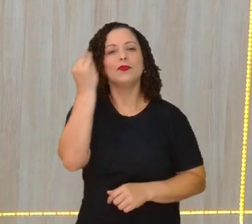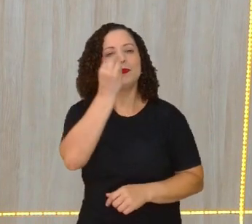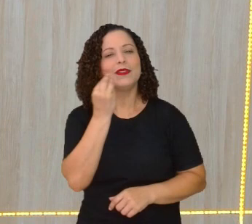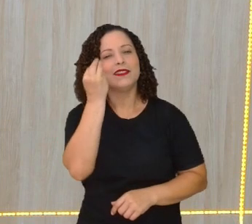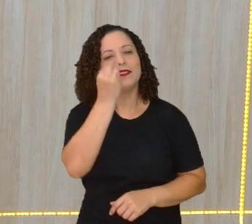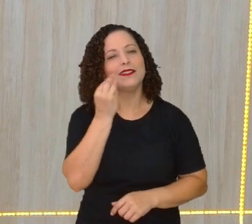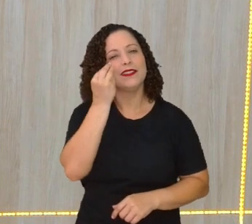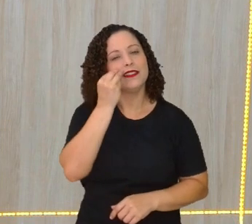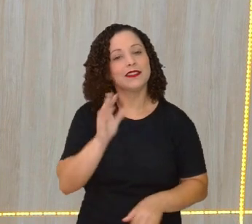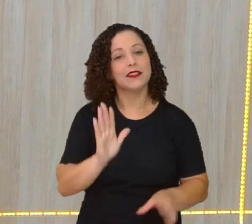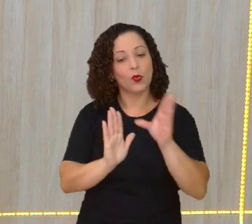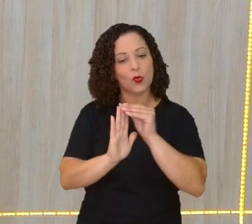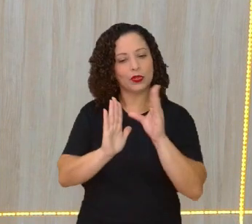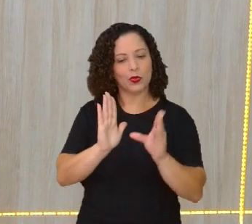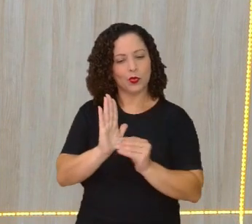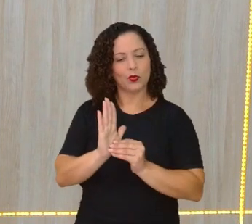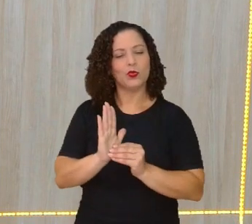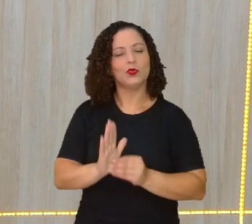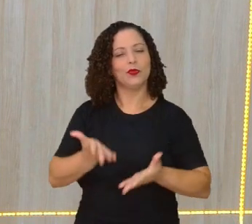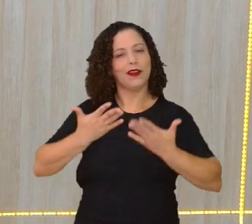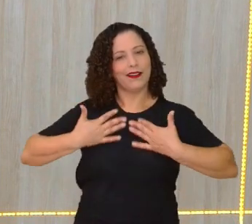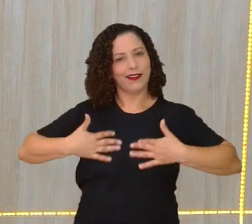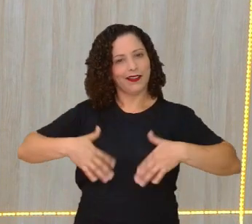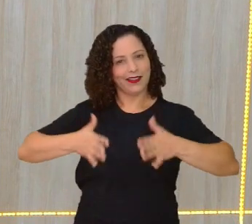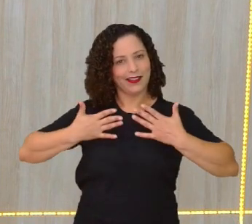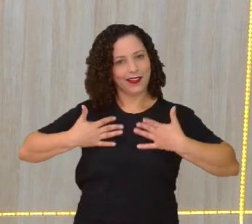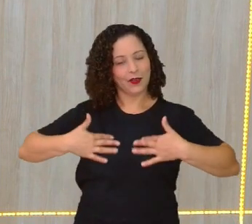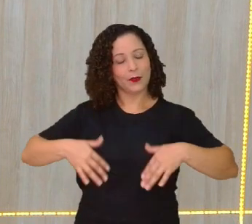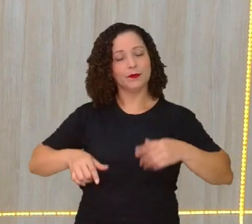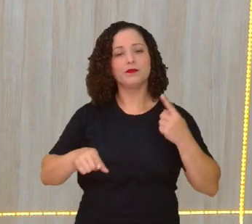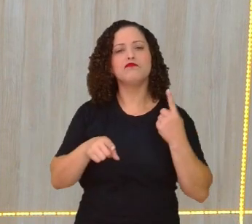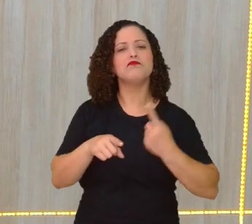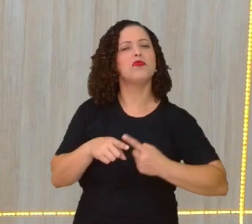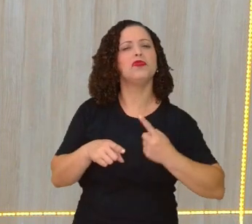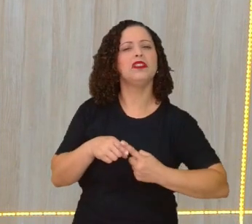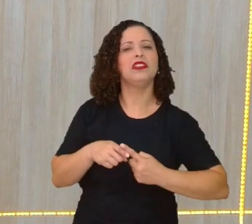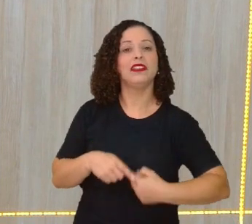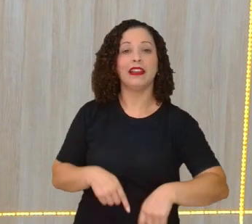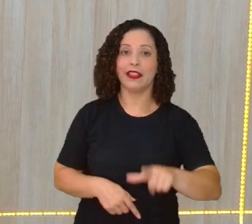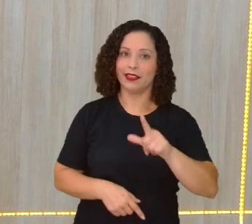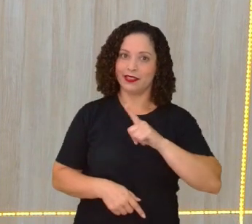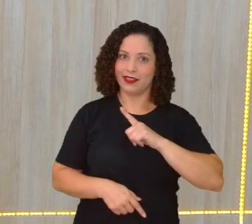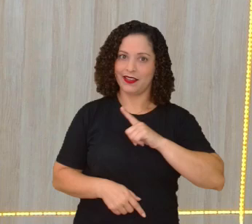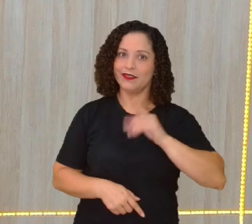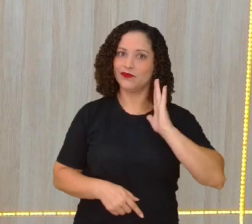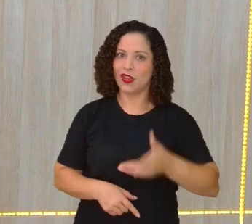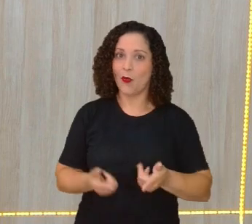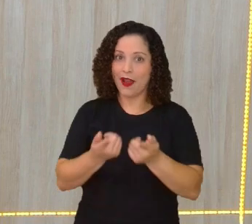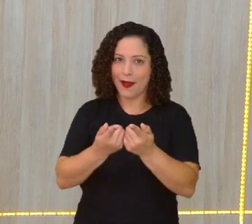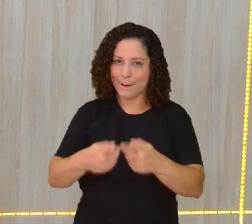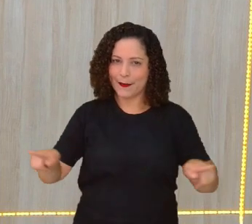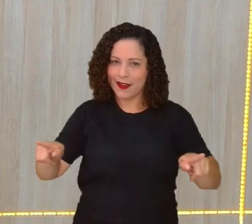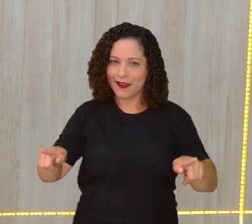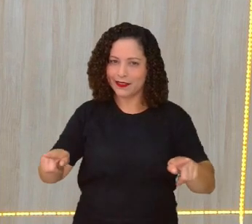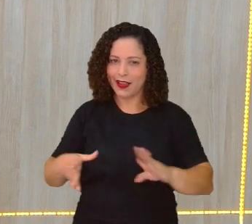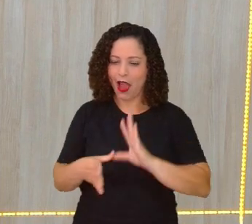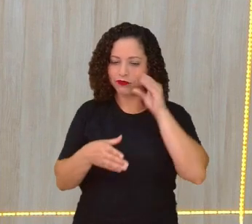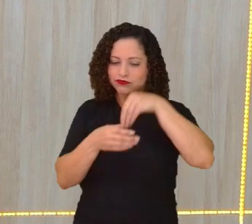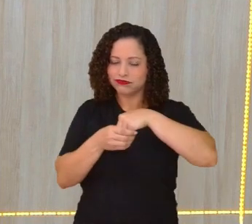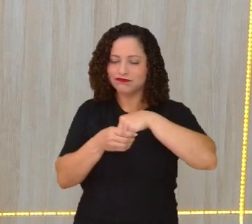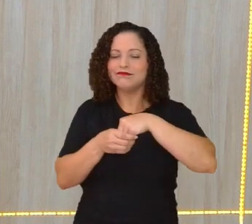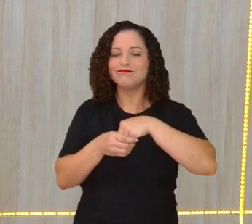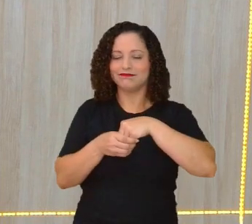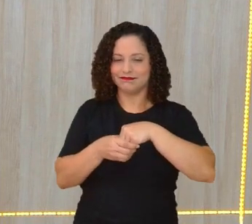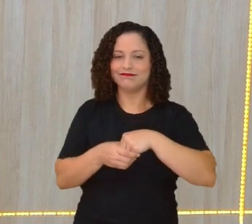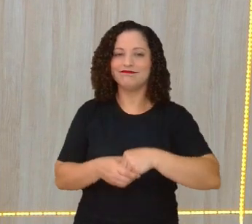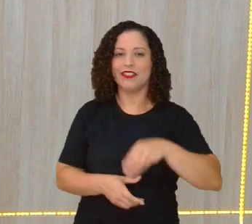com paciência, Por quê? Porque já temos uma gramática internalizada, ela já